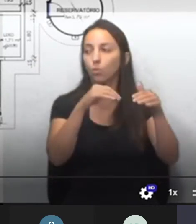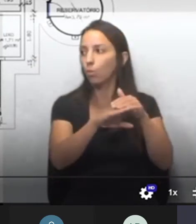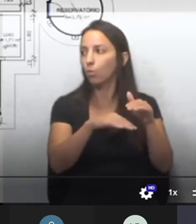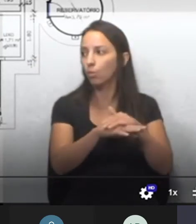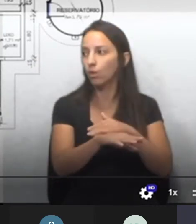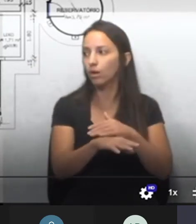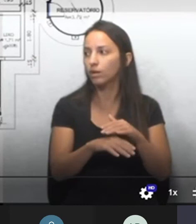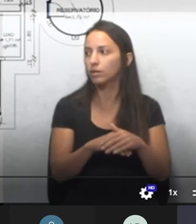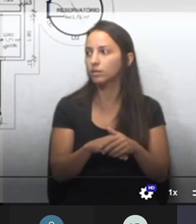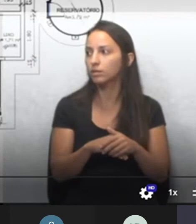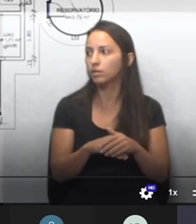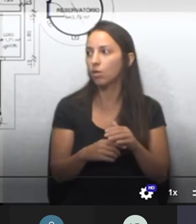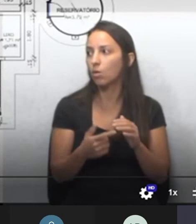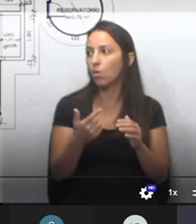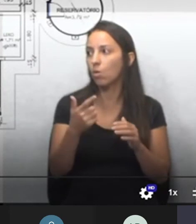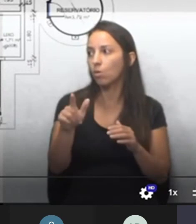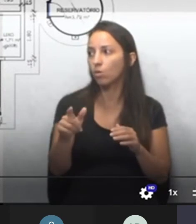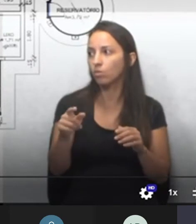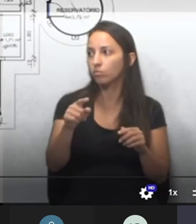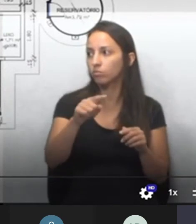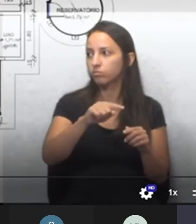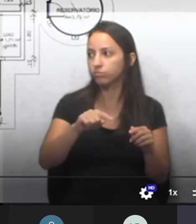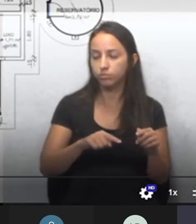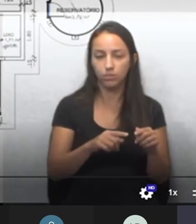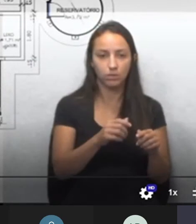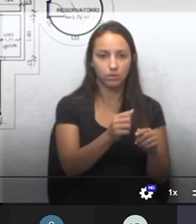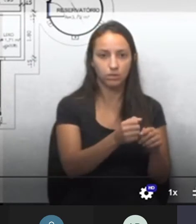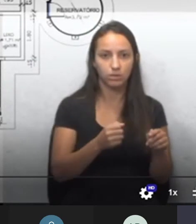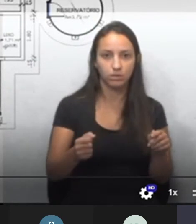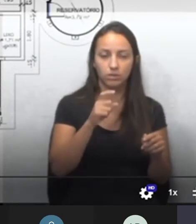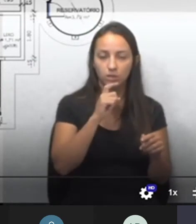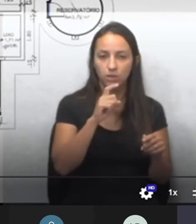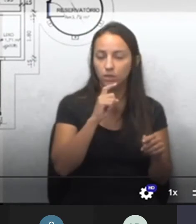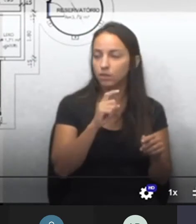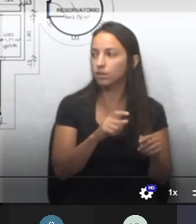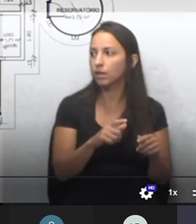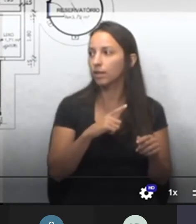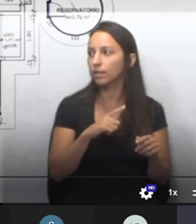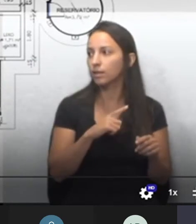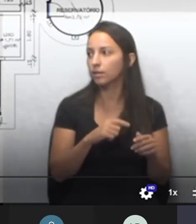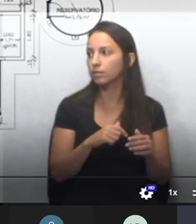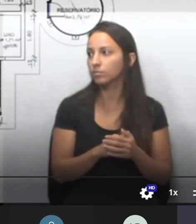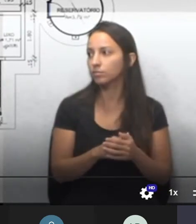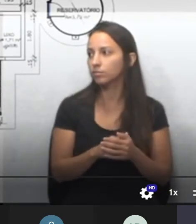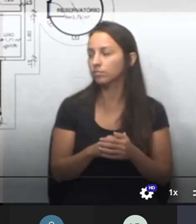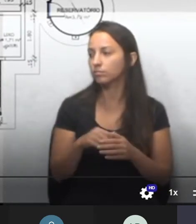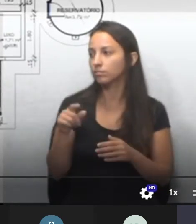Armazena na despensa ou então já nas geladeiras. Vai ter